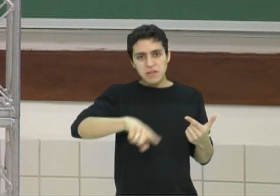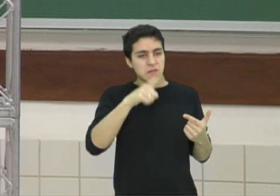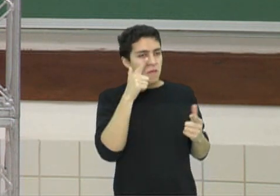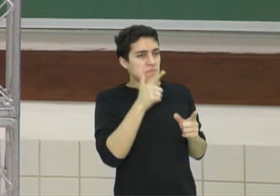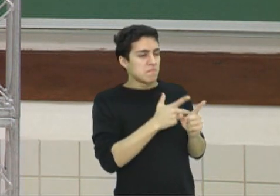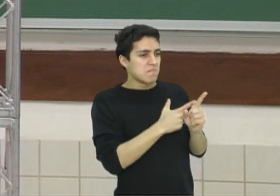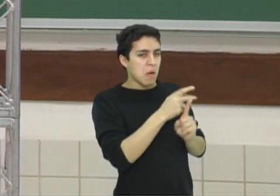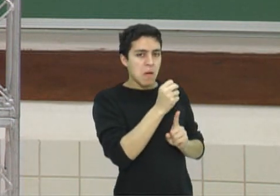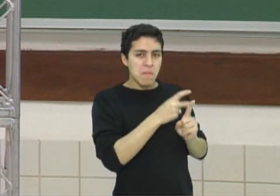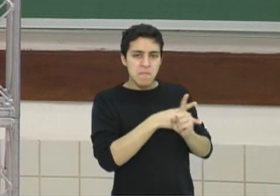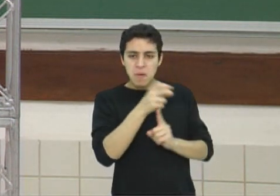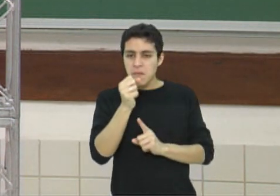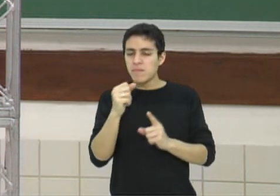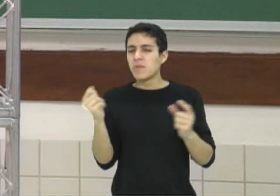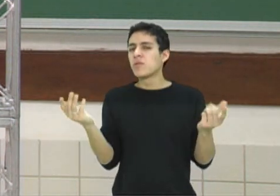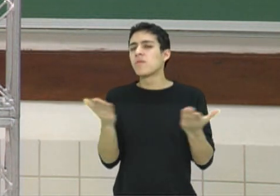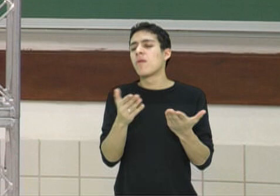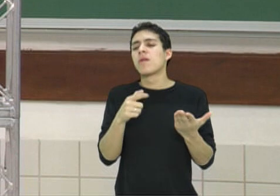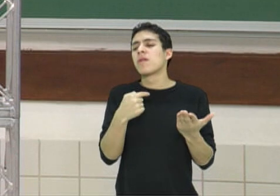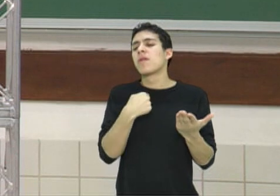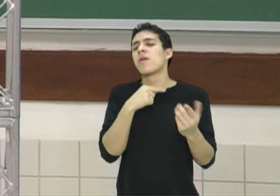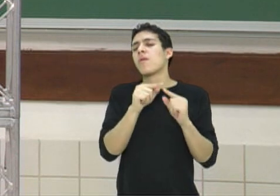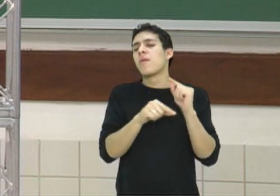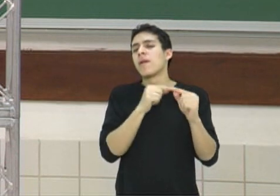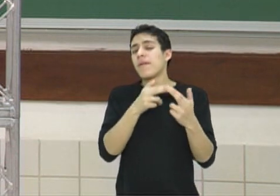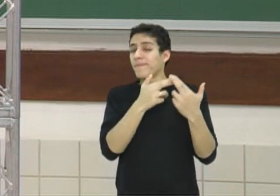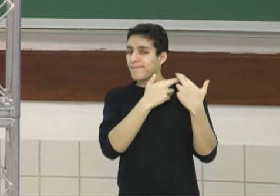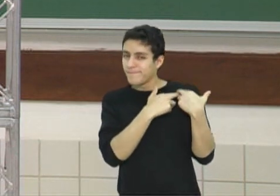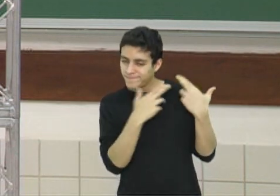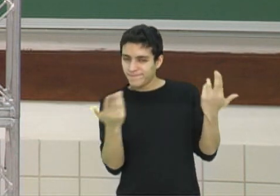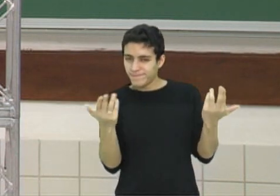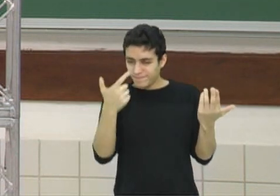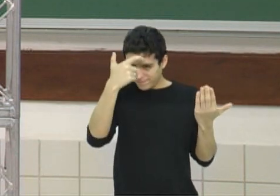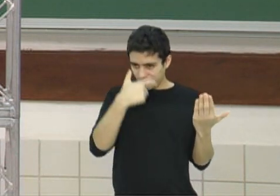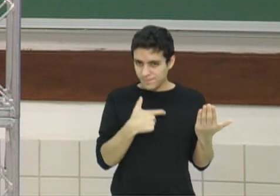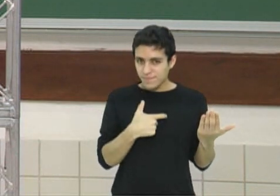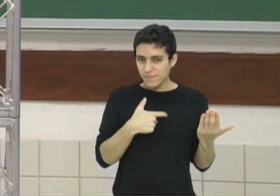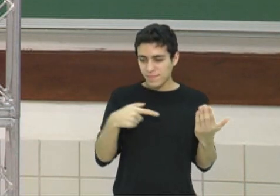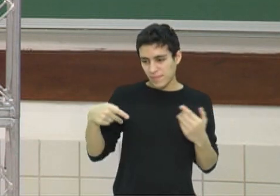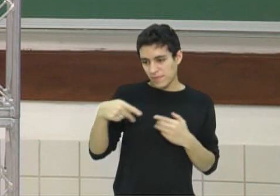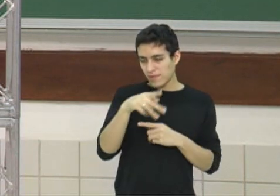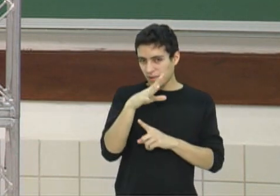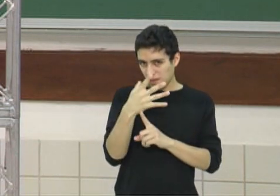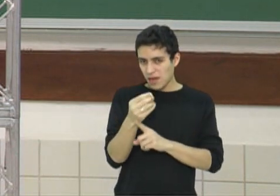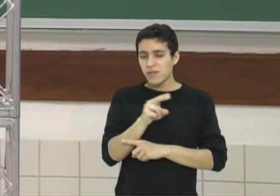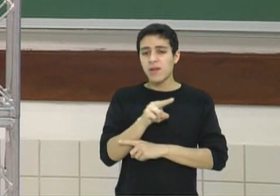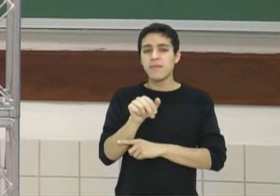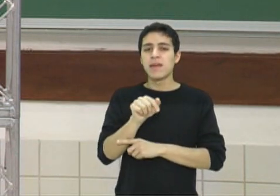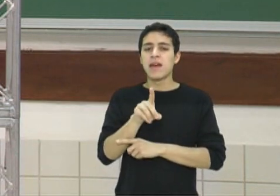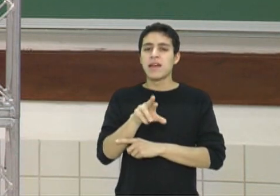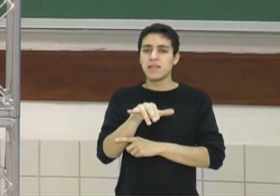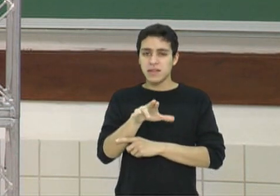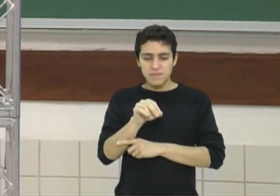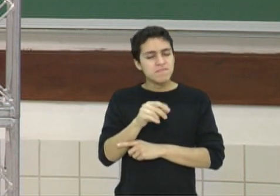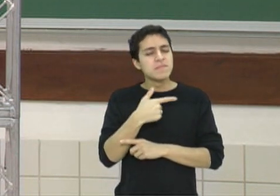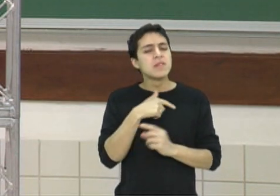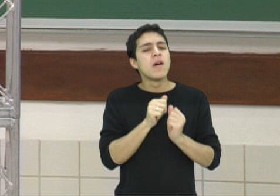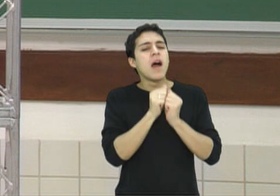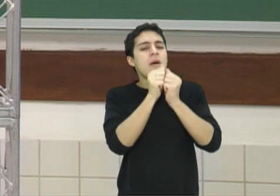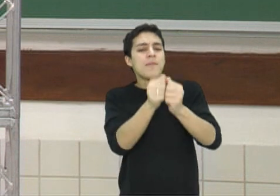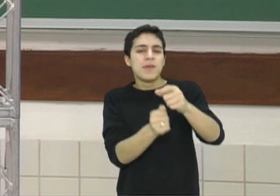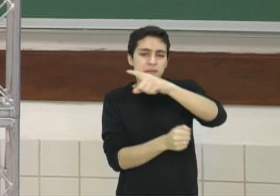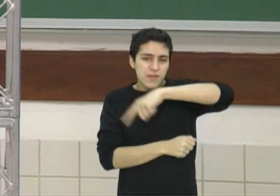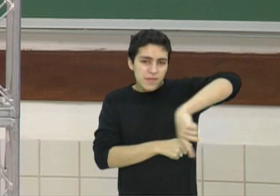conquistas e eu tenho uma missão aqui com vocês. Meu nome é Adriano, sou professor de artes e eu vou exatamente fazer esse acompanhamento no processo